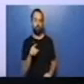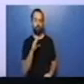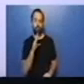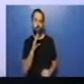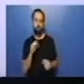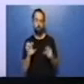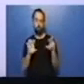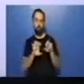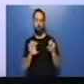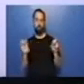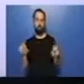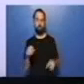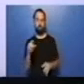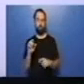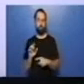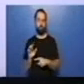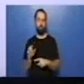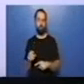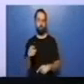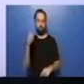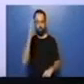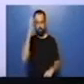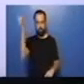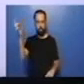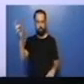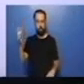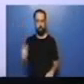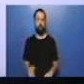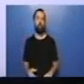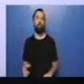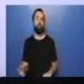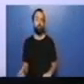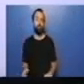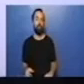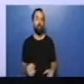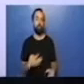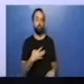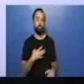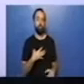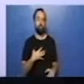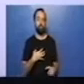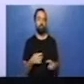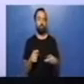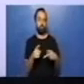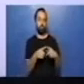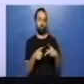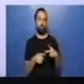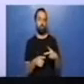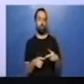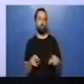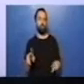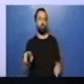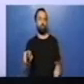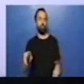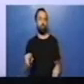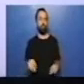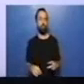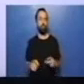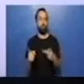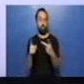da altura. Então eu estou fazendo dos dois jeitos para ver, para vocês verem, perceberem, que por